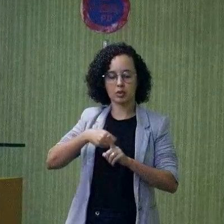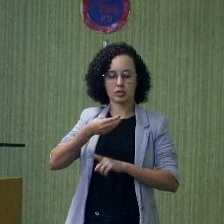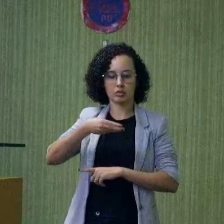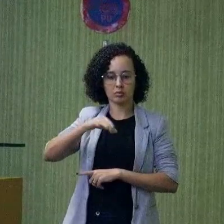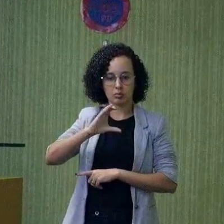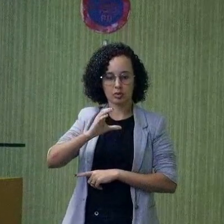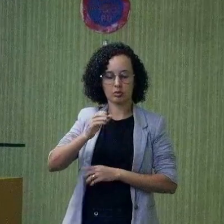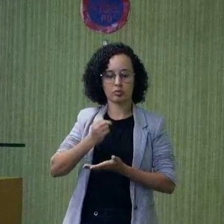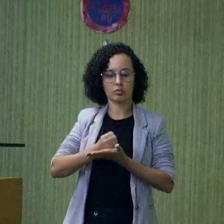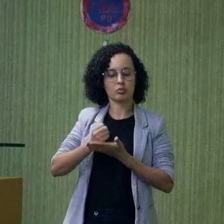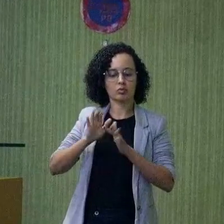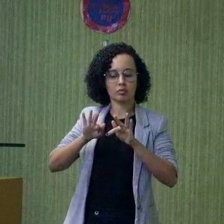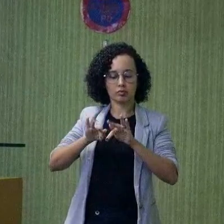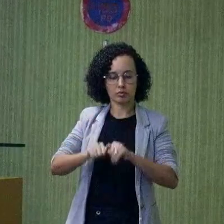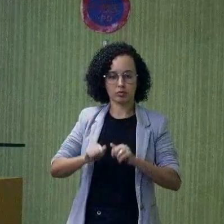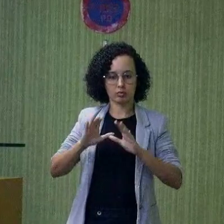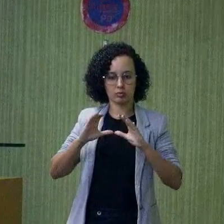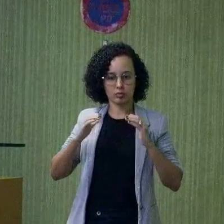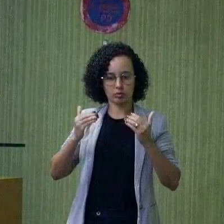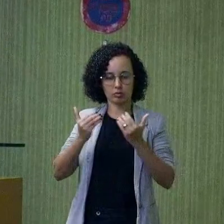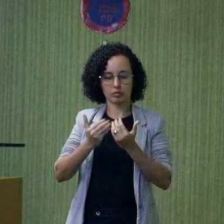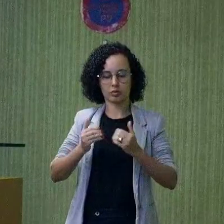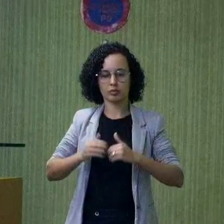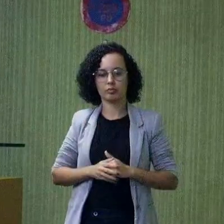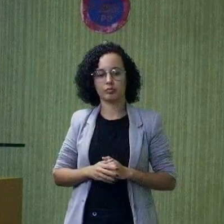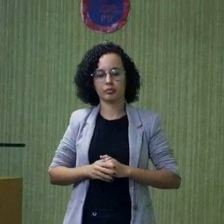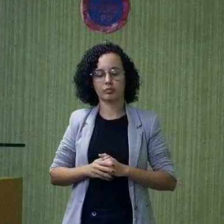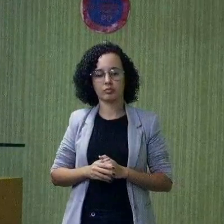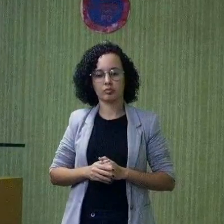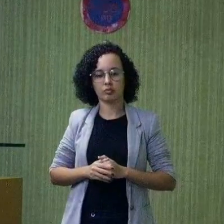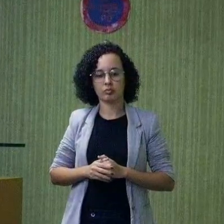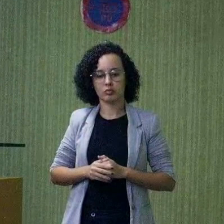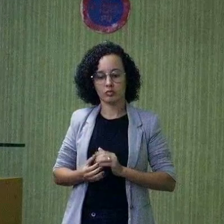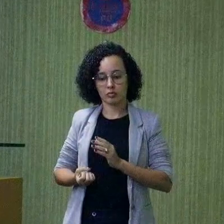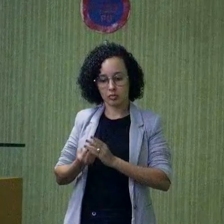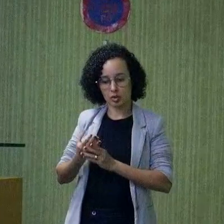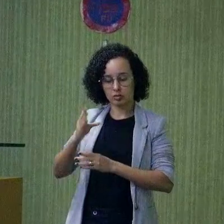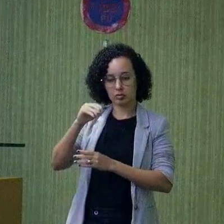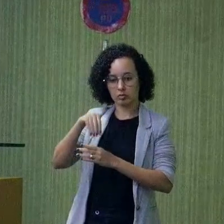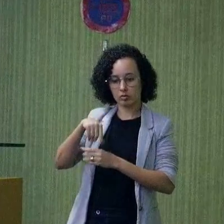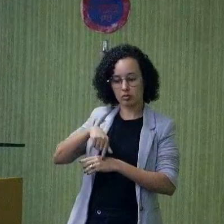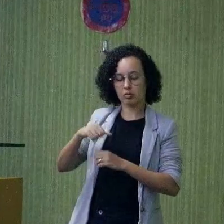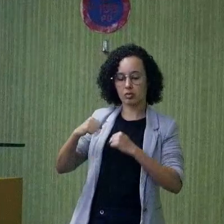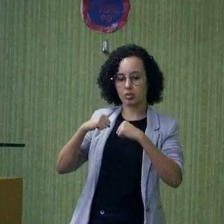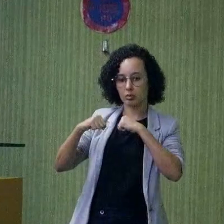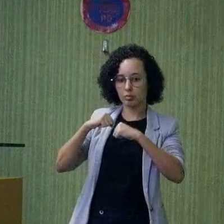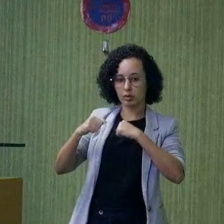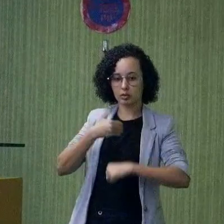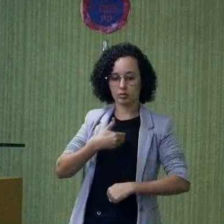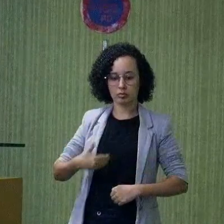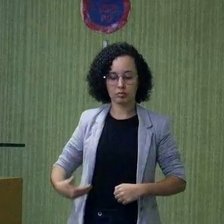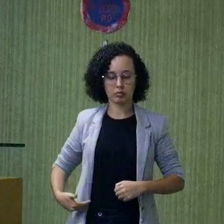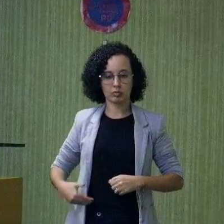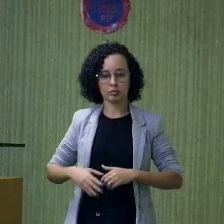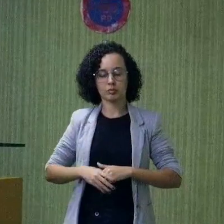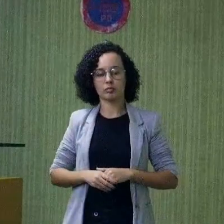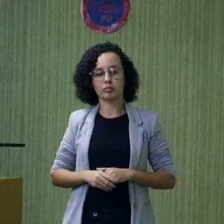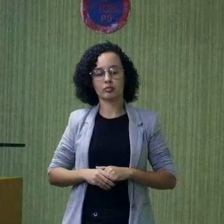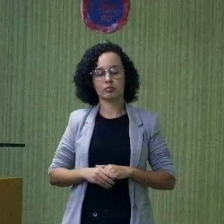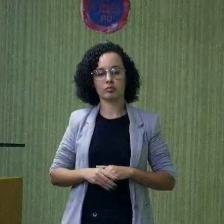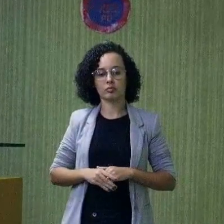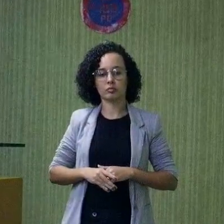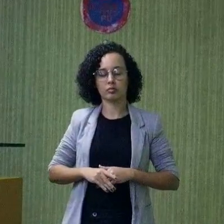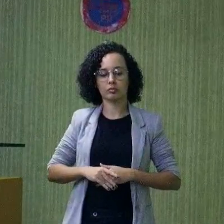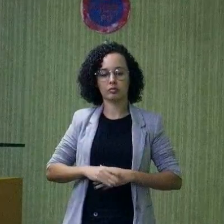conferência né Eh fruto desse debate público né Eh que envolveu A Comunidade